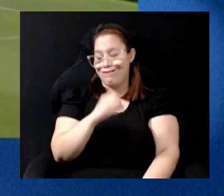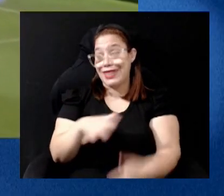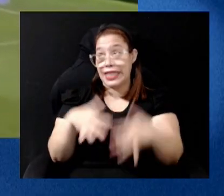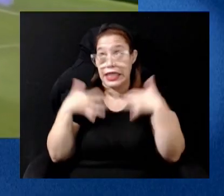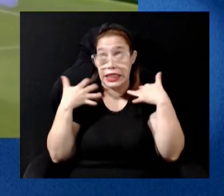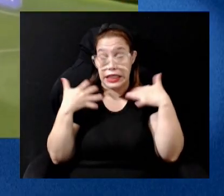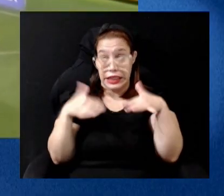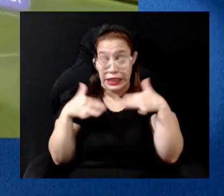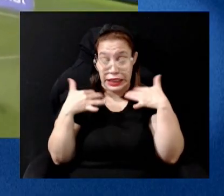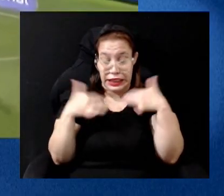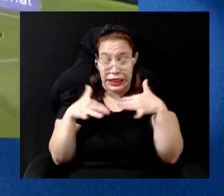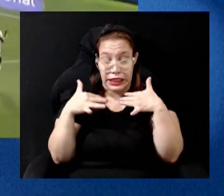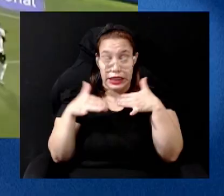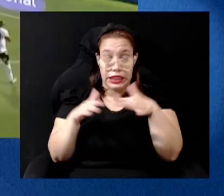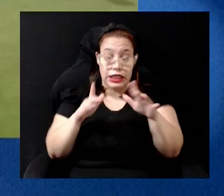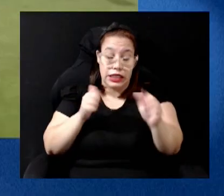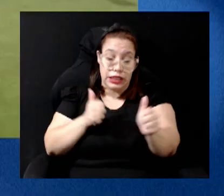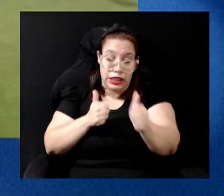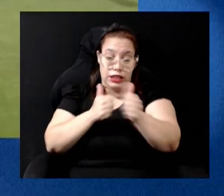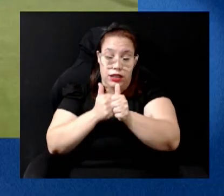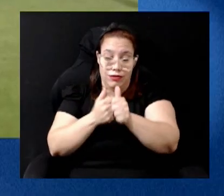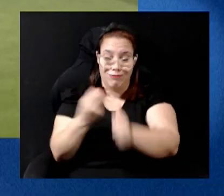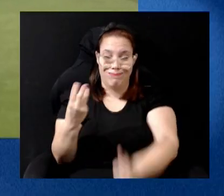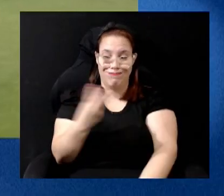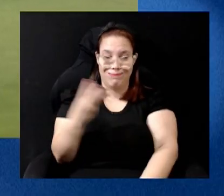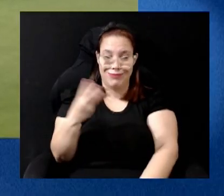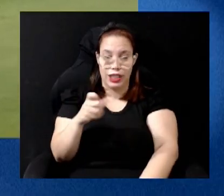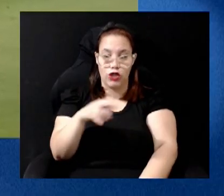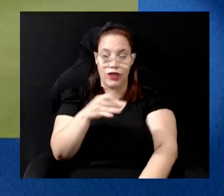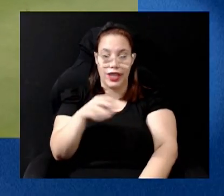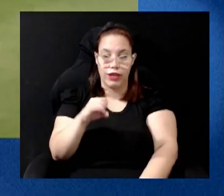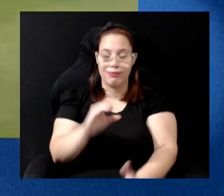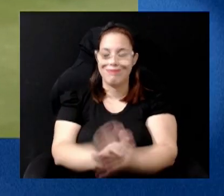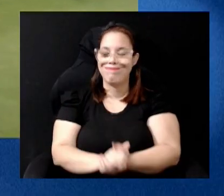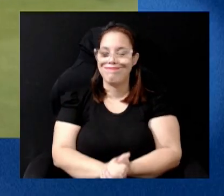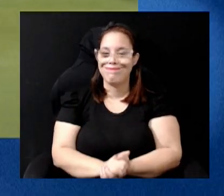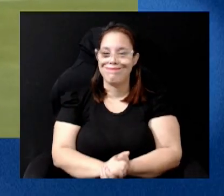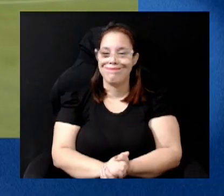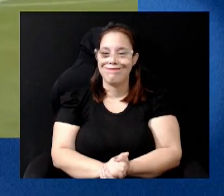se aproxima da 3ª divisão.